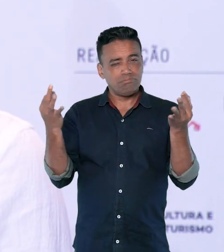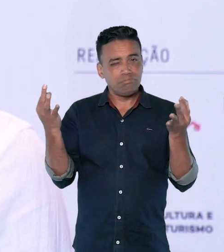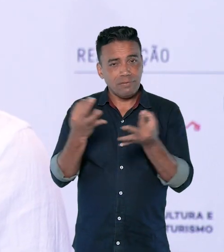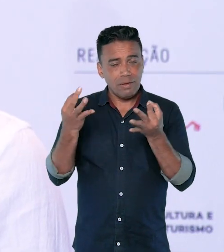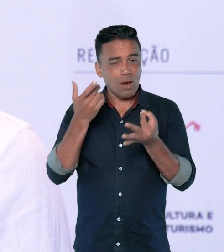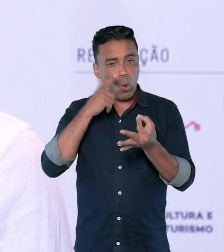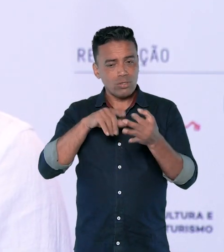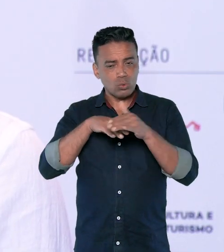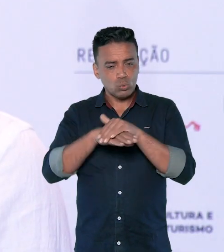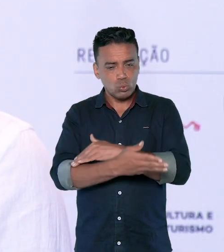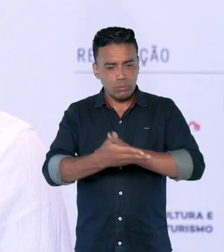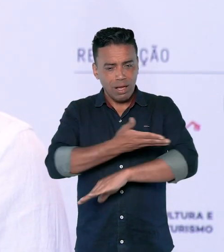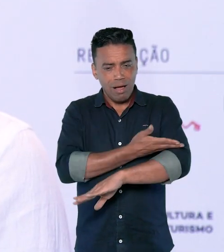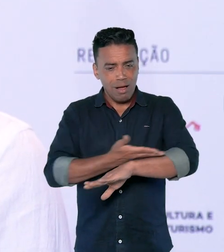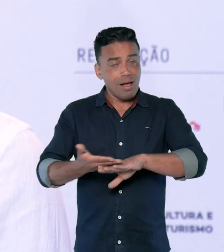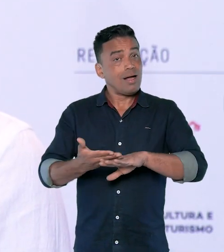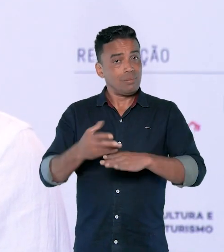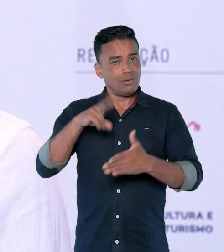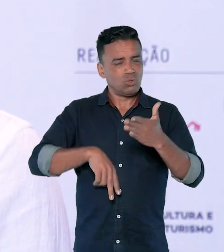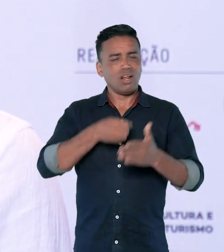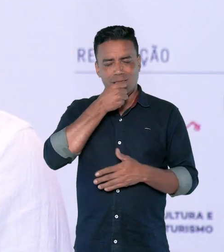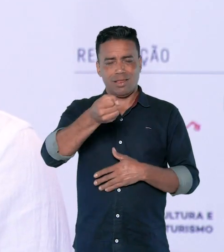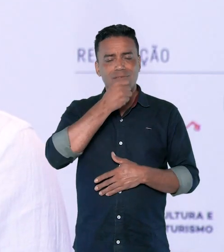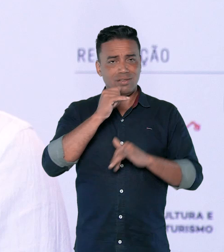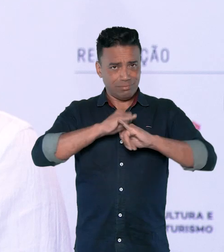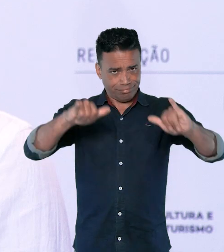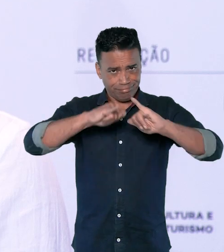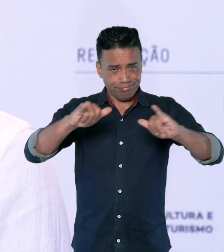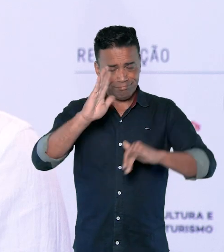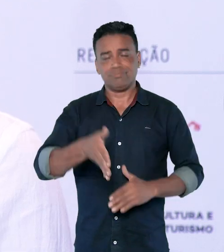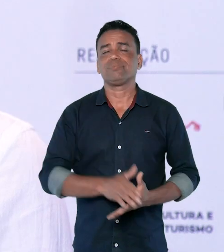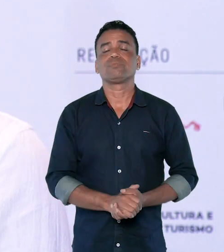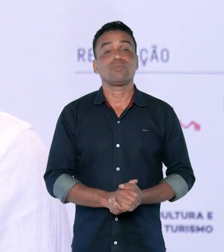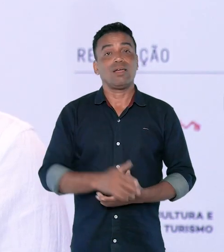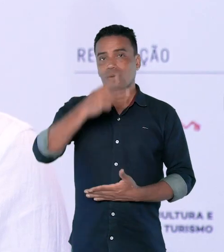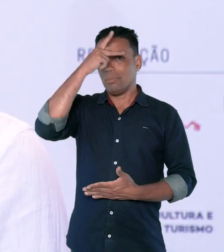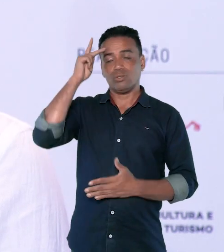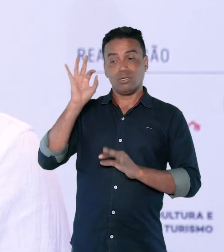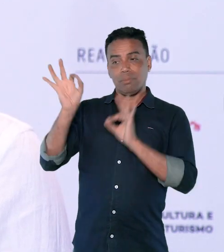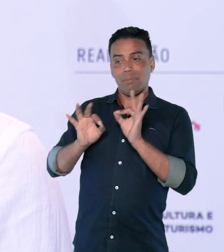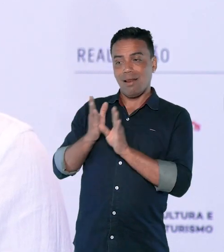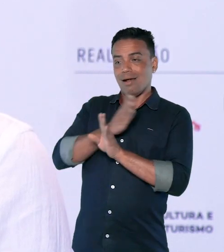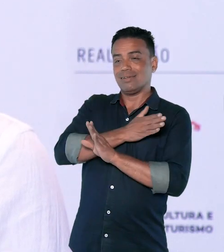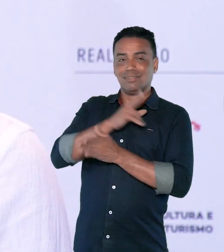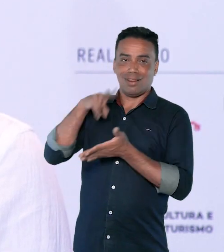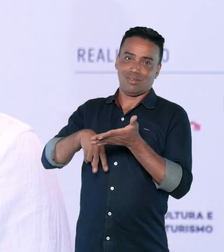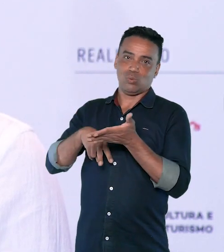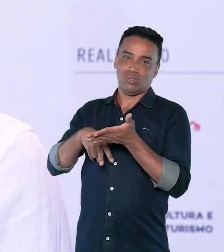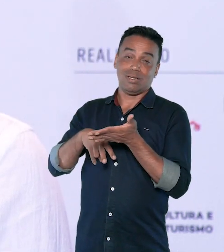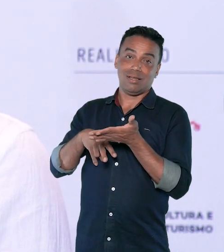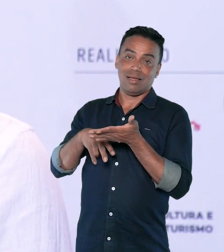e eu já falei isso já em outras entrevistas, né, é aquele que se prepara para a leitura.